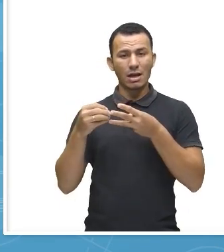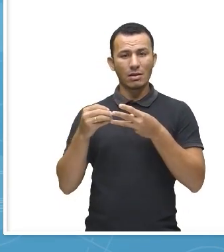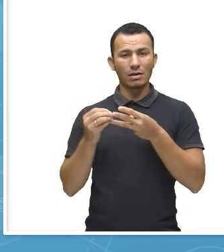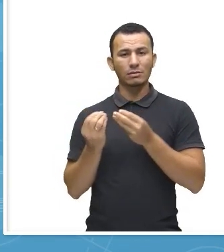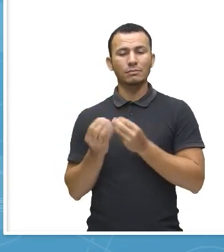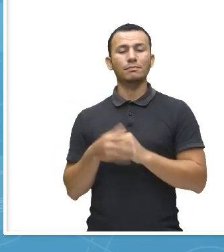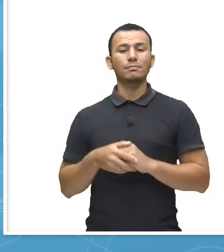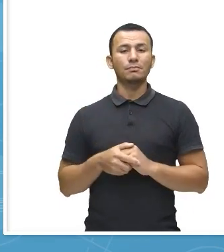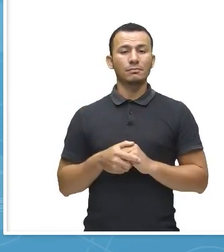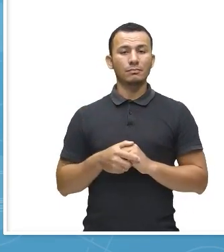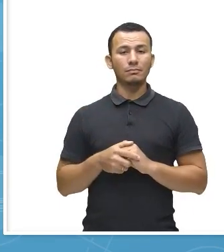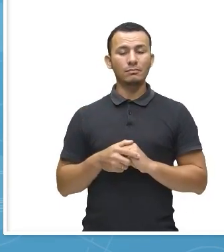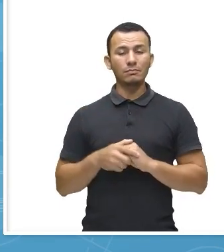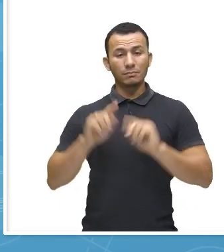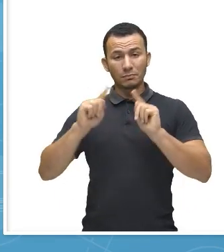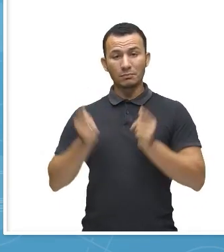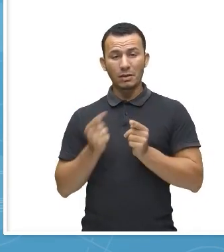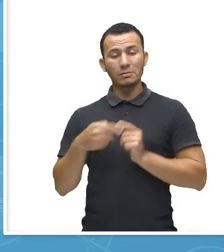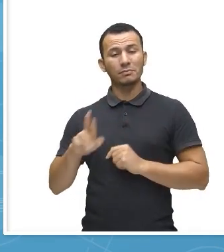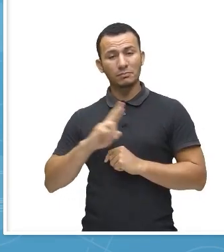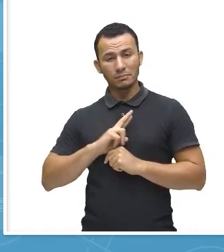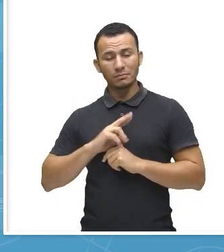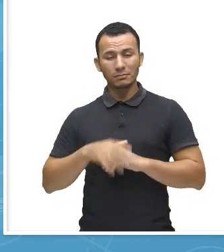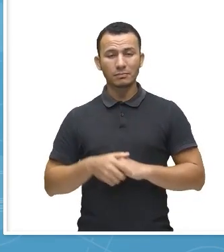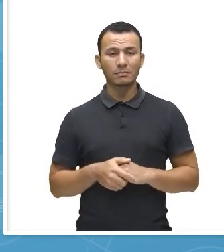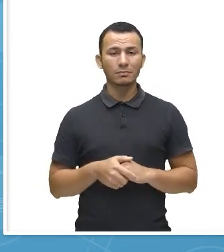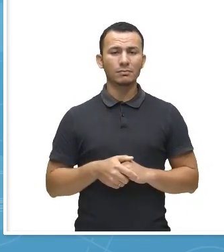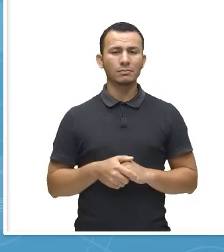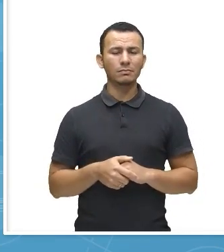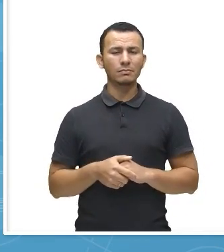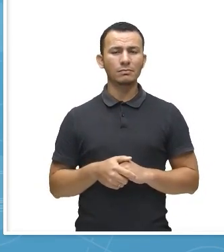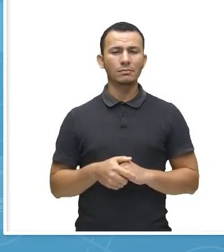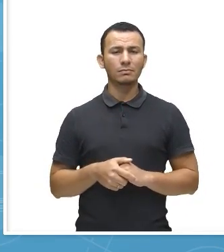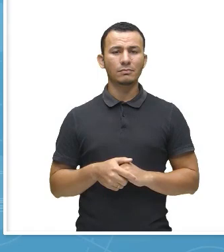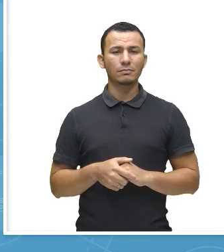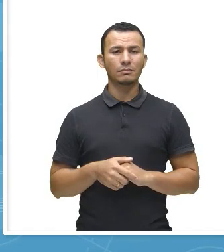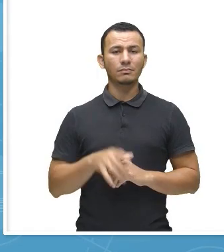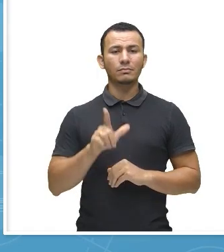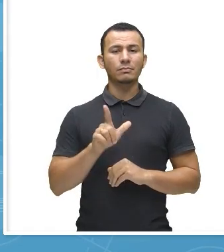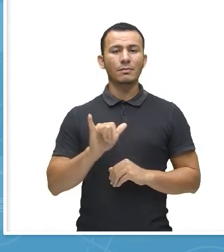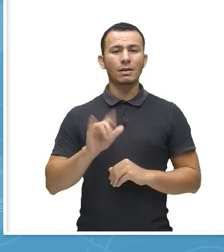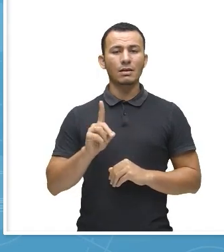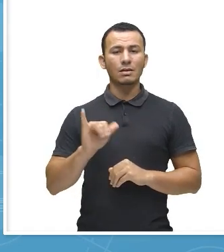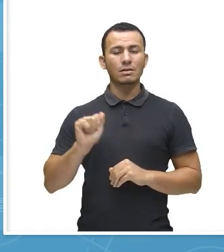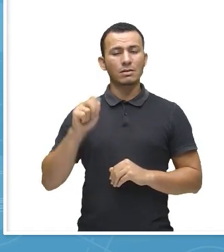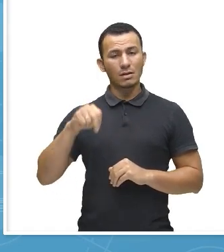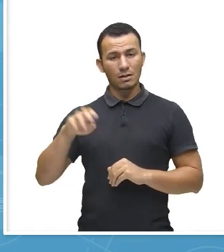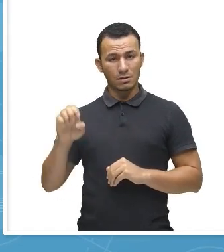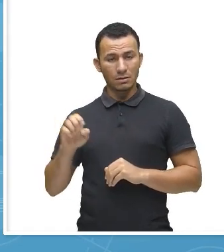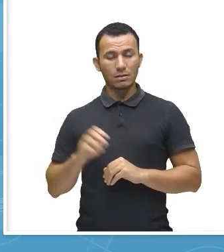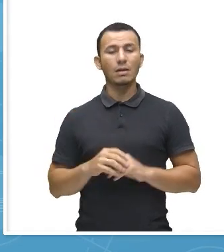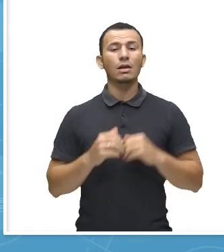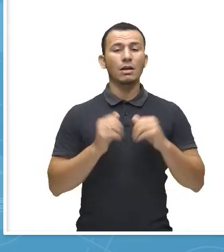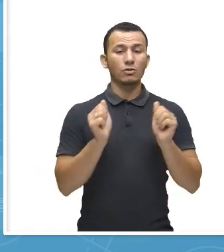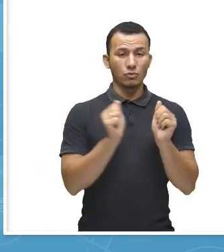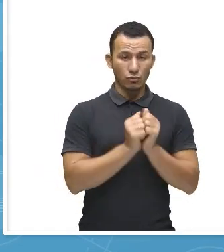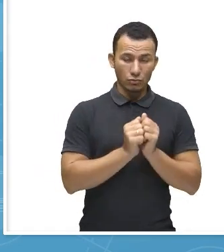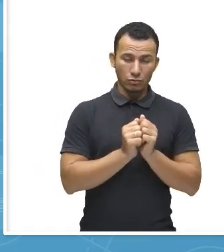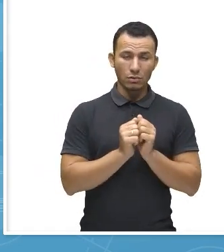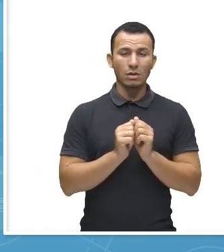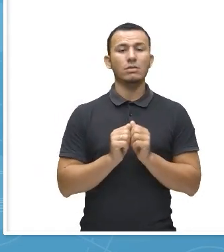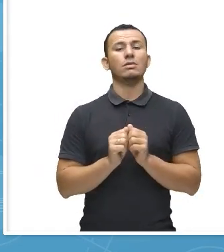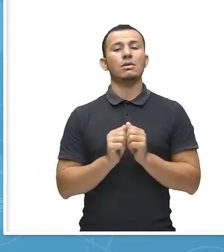aí no parêntese. A Lidiane colocou ali que na primeira questão, juntas, substâncias intercelulares